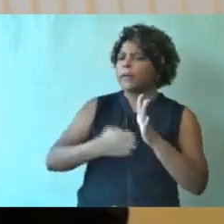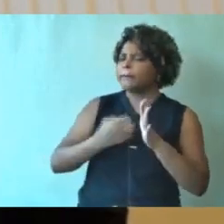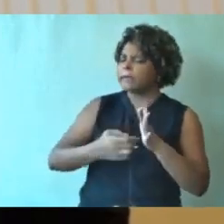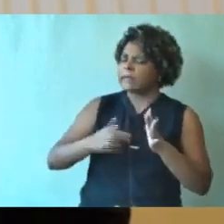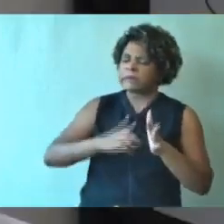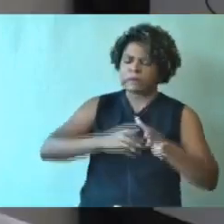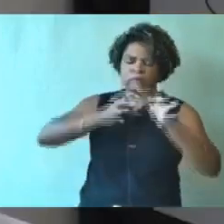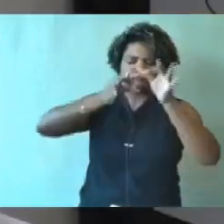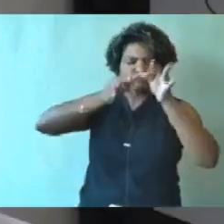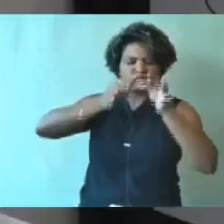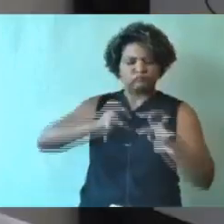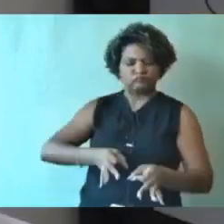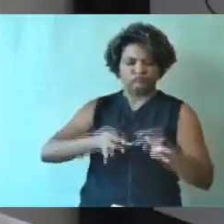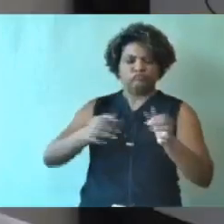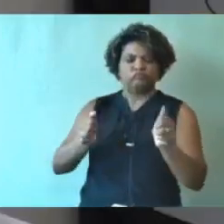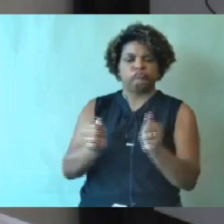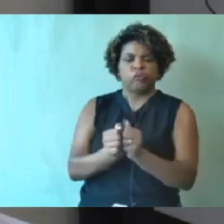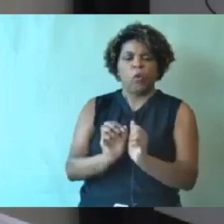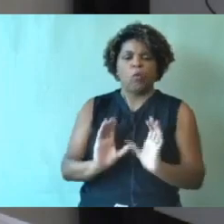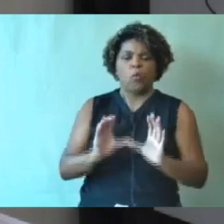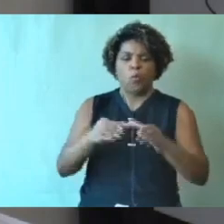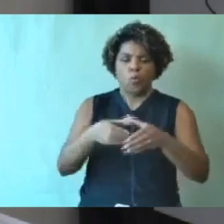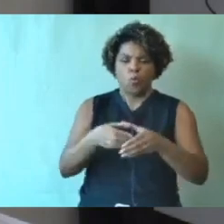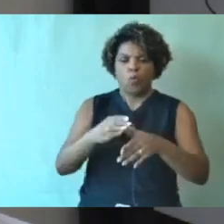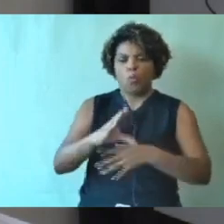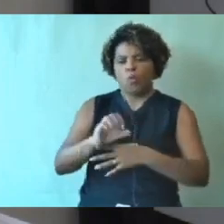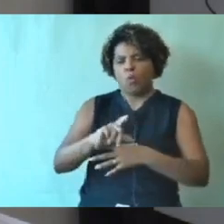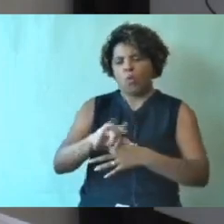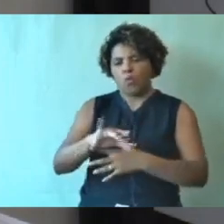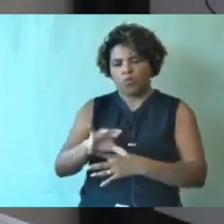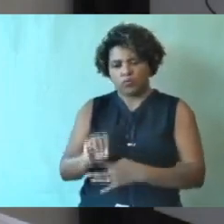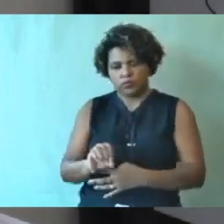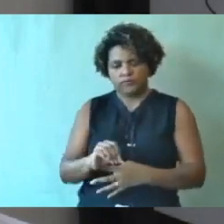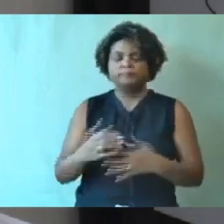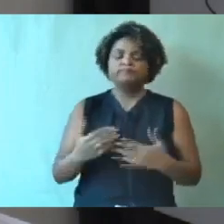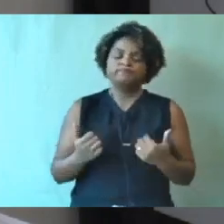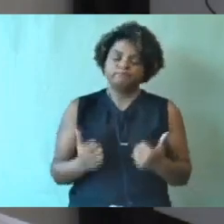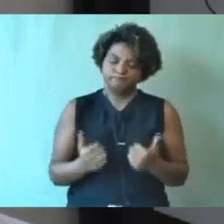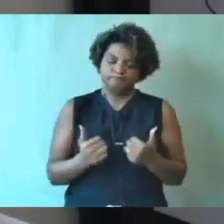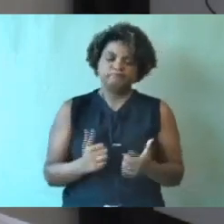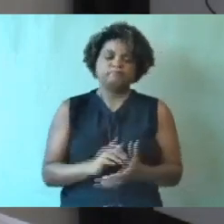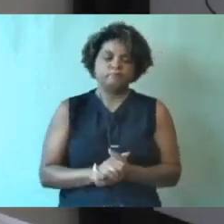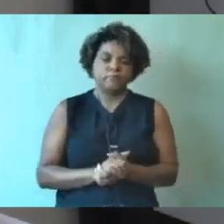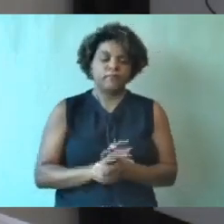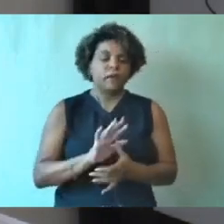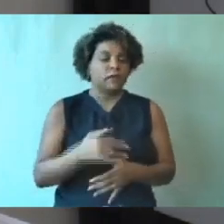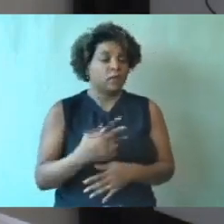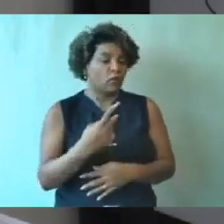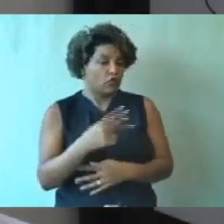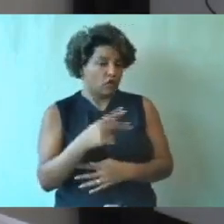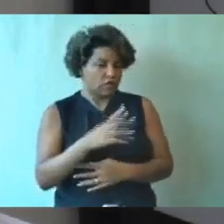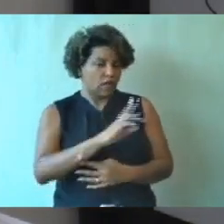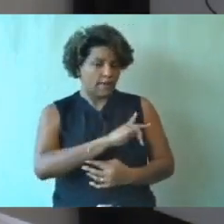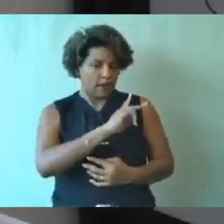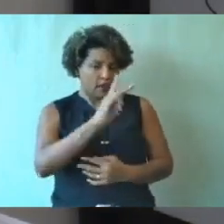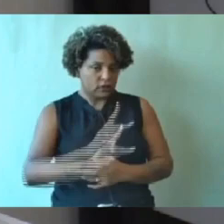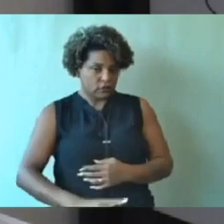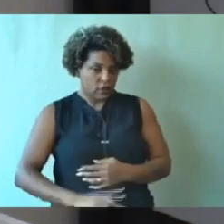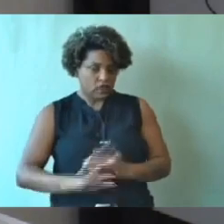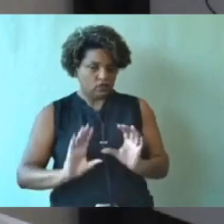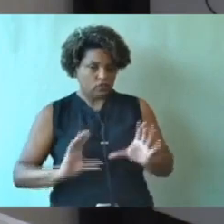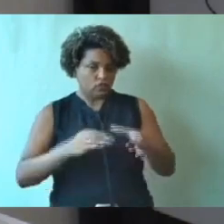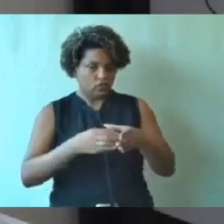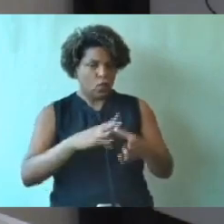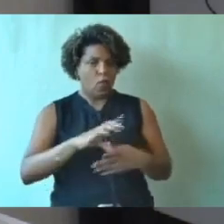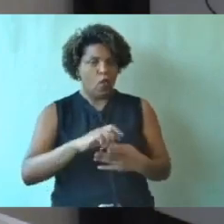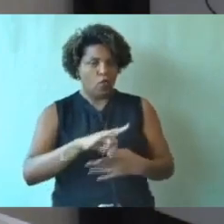consórcio. Entendi. E aí o senhor, presidindo o consórcio, né, começou a viabilizar, então, uma forma,